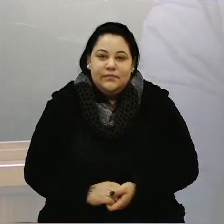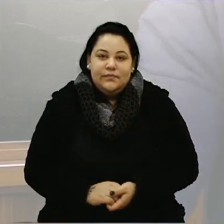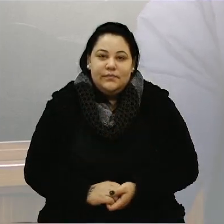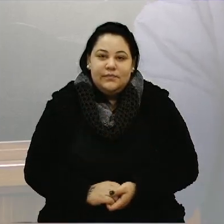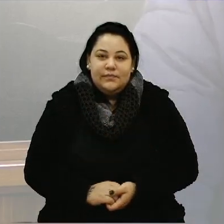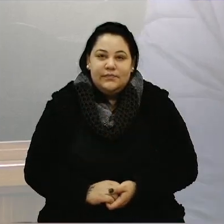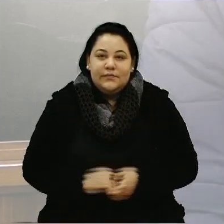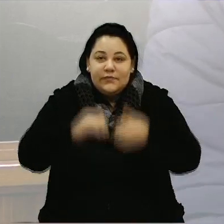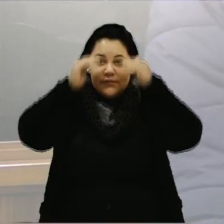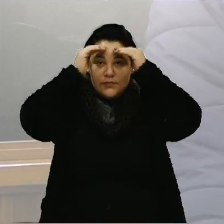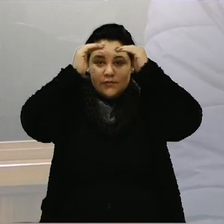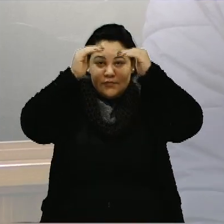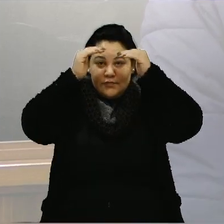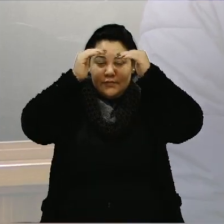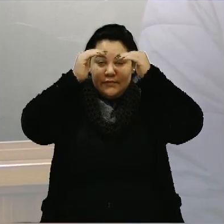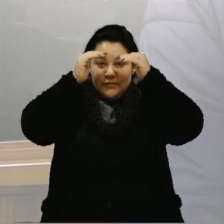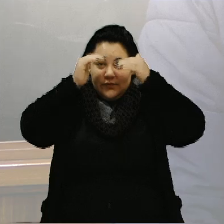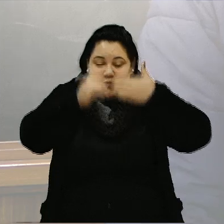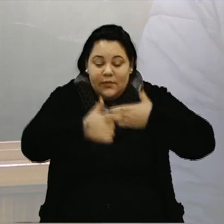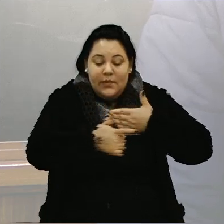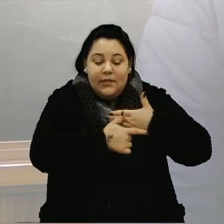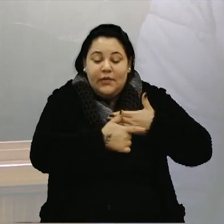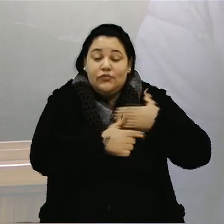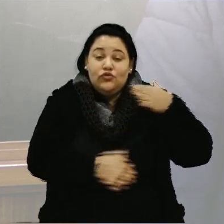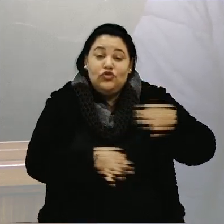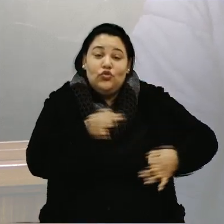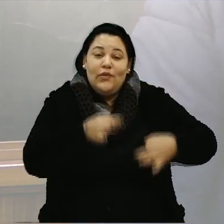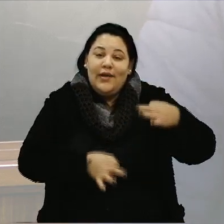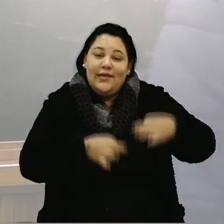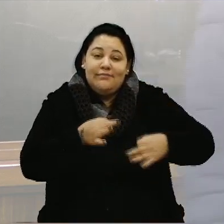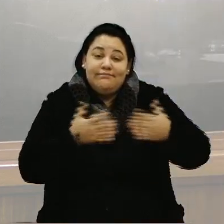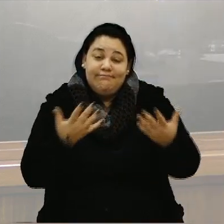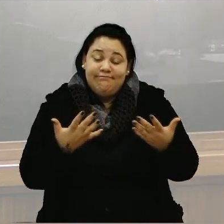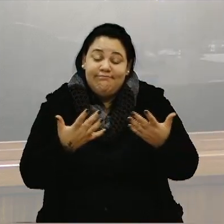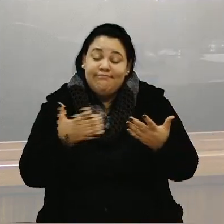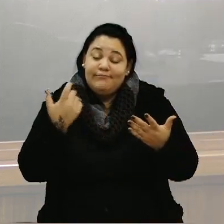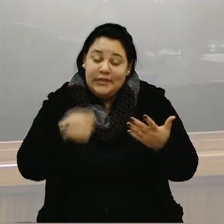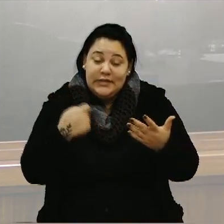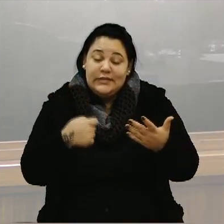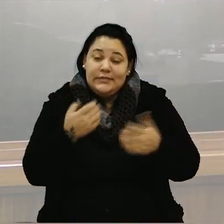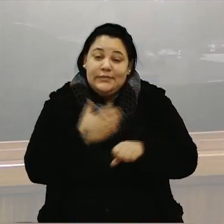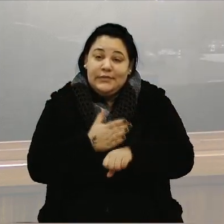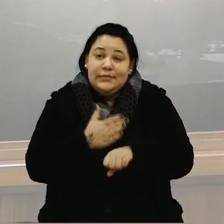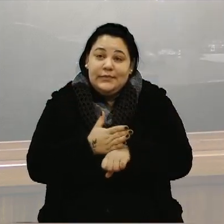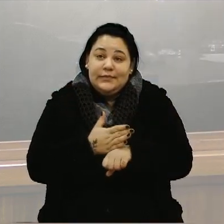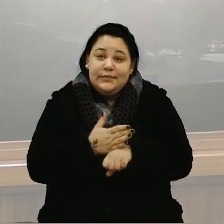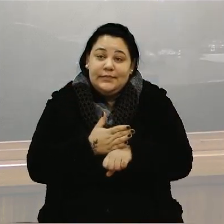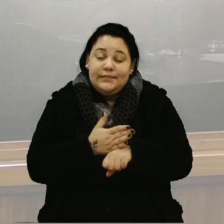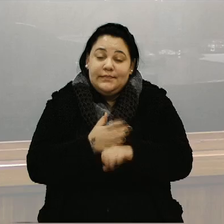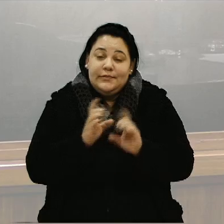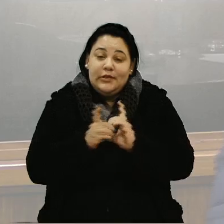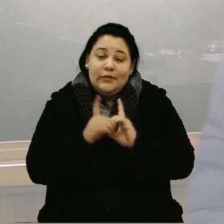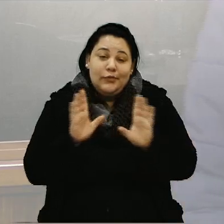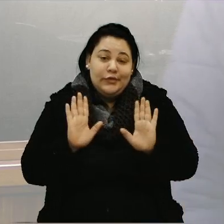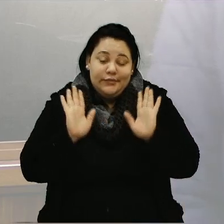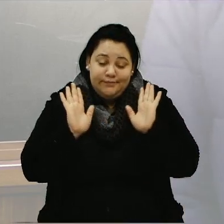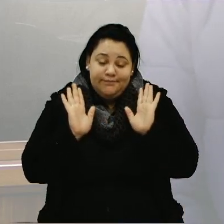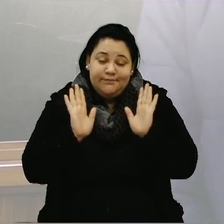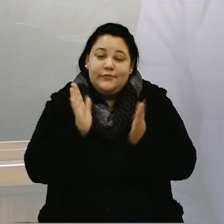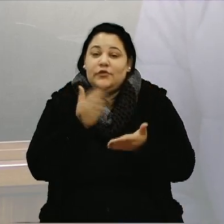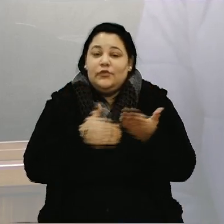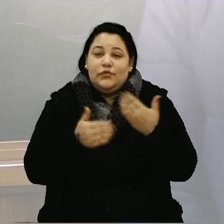cumprindo nosso papel de julgadores quando demandados, né? Isso faz parte da democracia, com